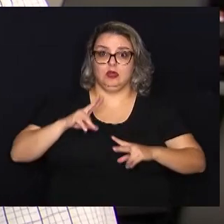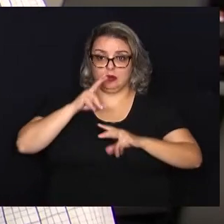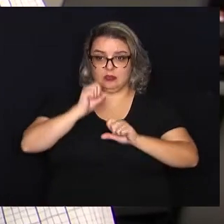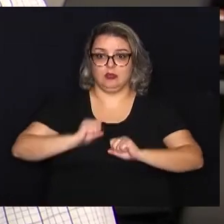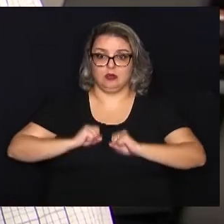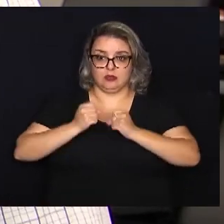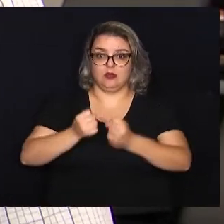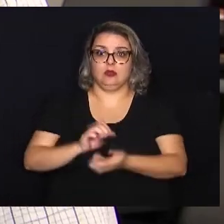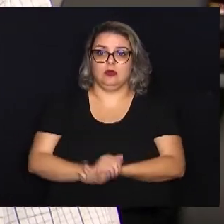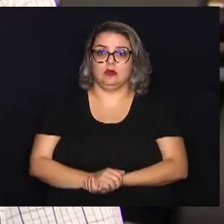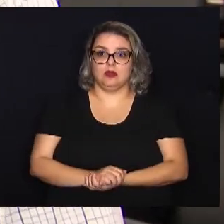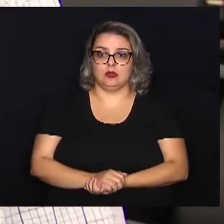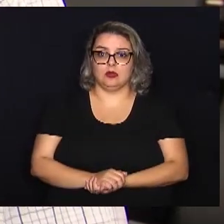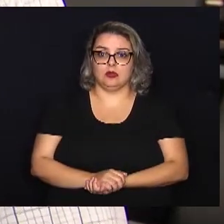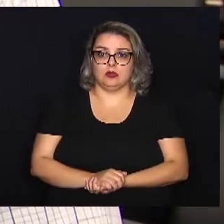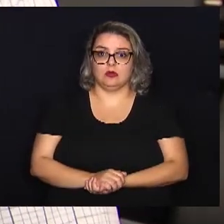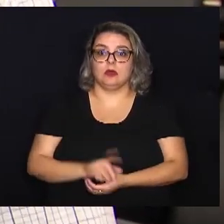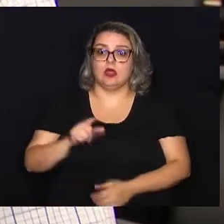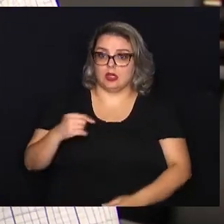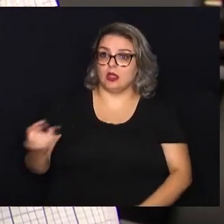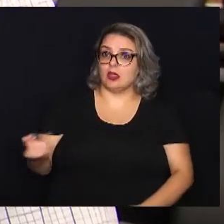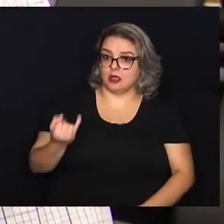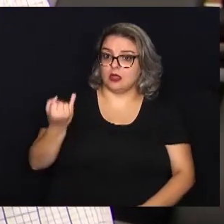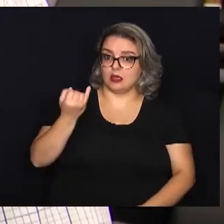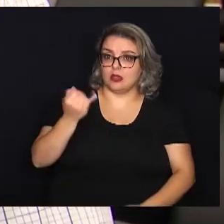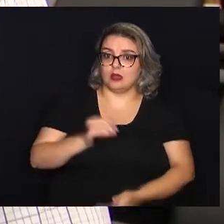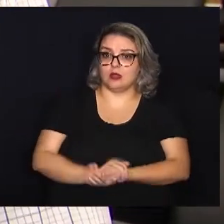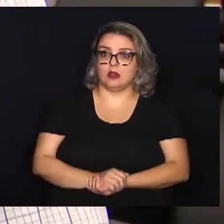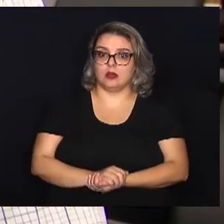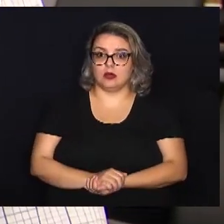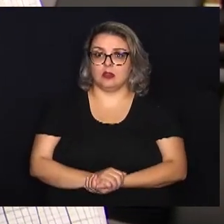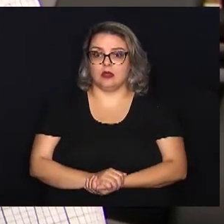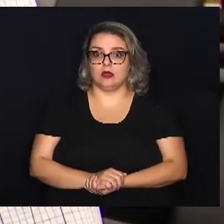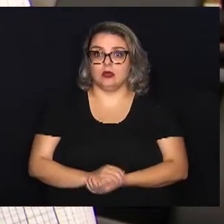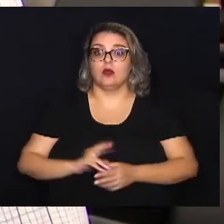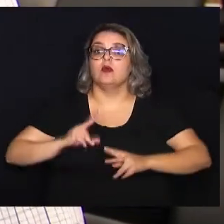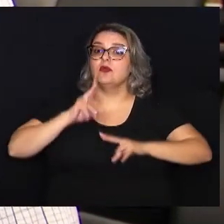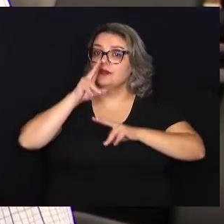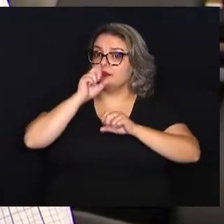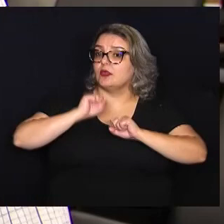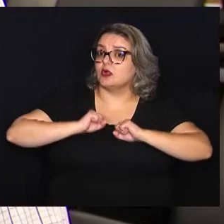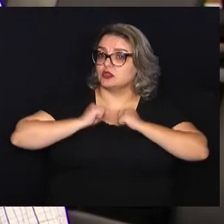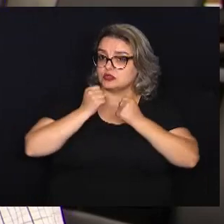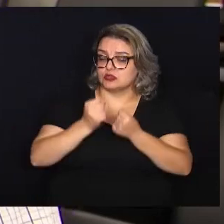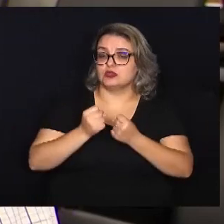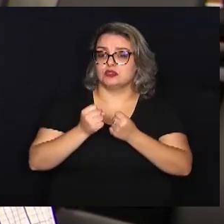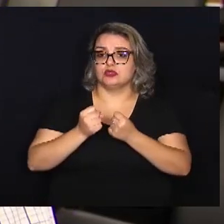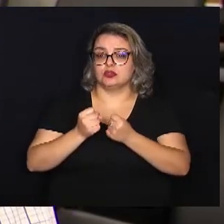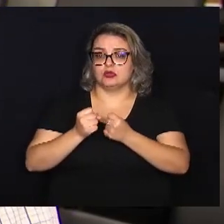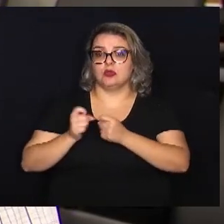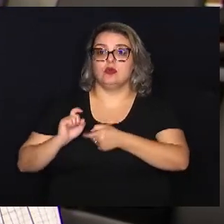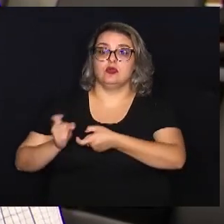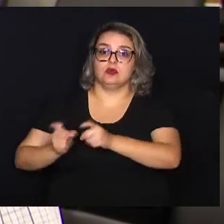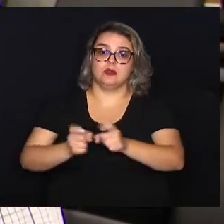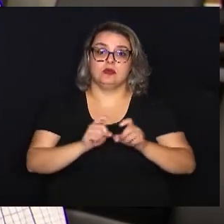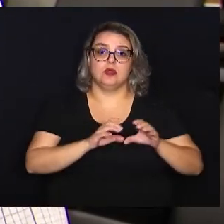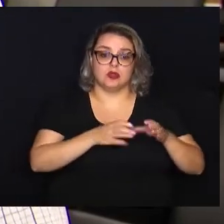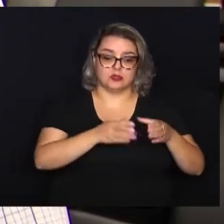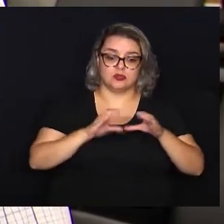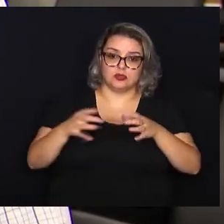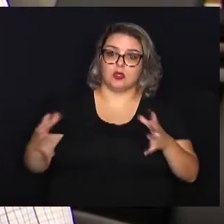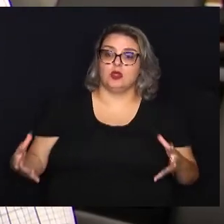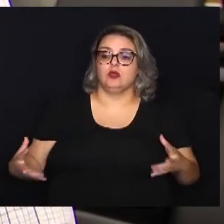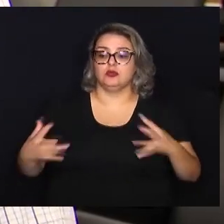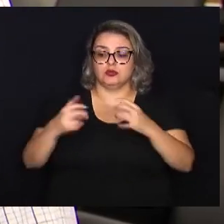fortalecer eu acho que é um momento então importante estarmos justamente isso o fortalecimento fazer as uniões esses